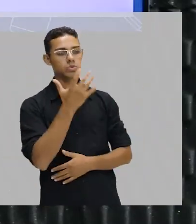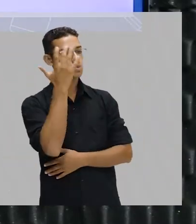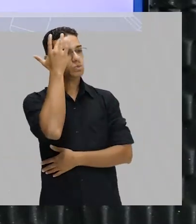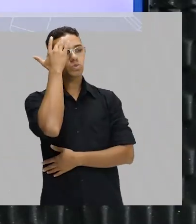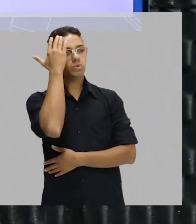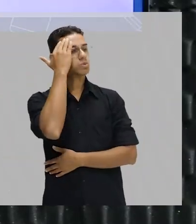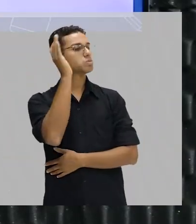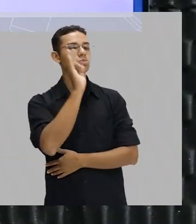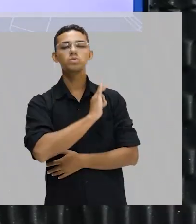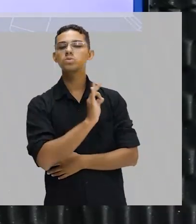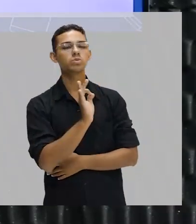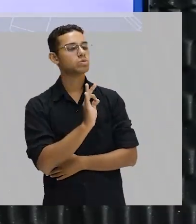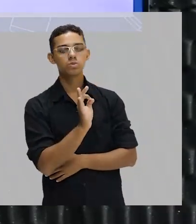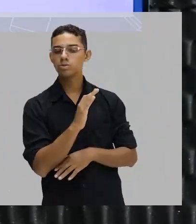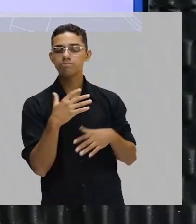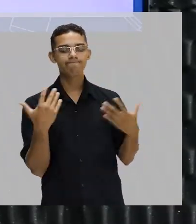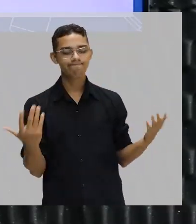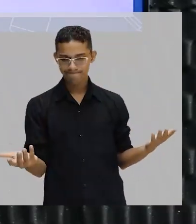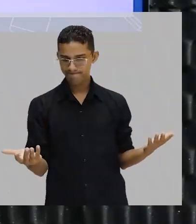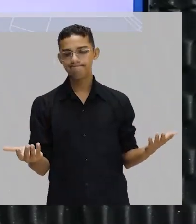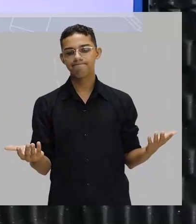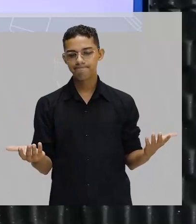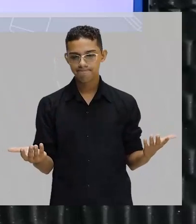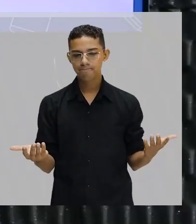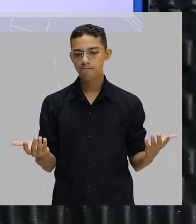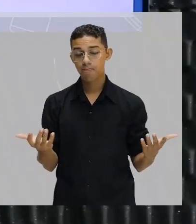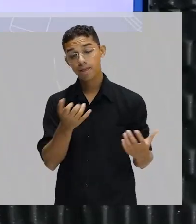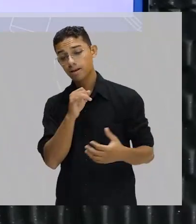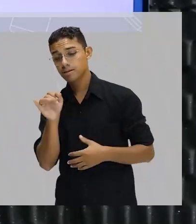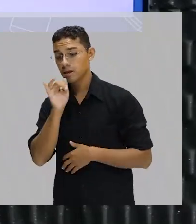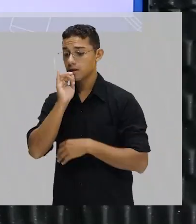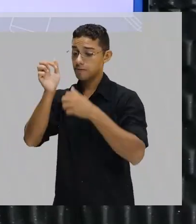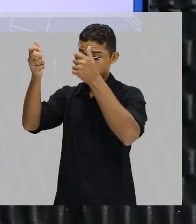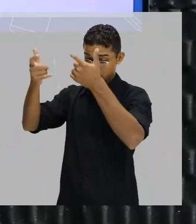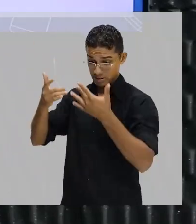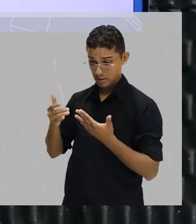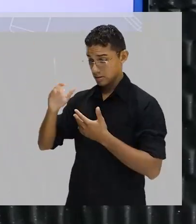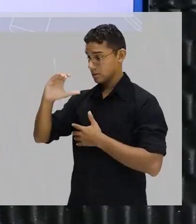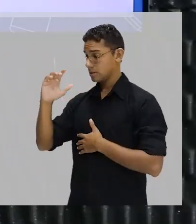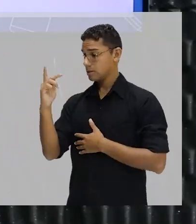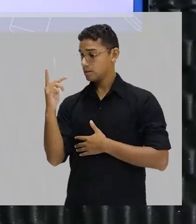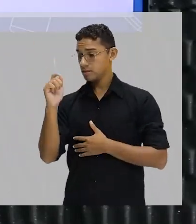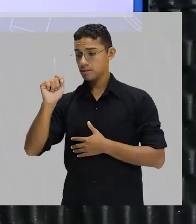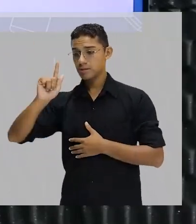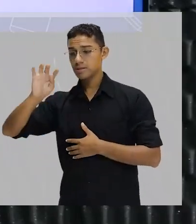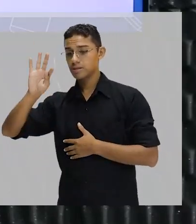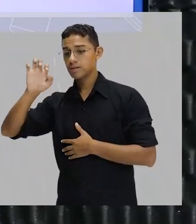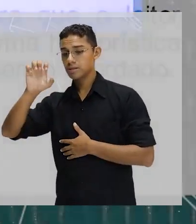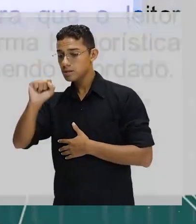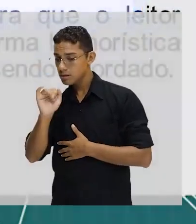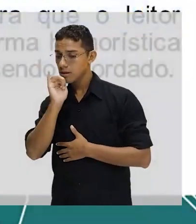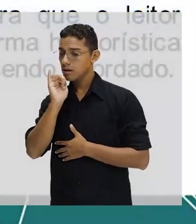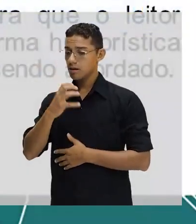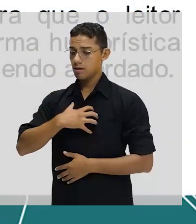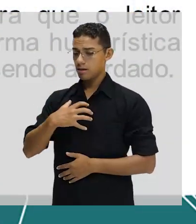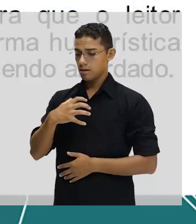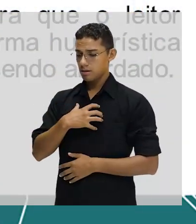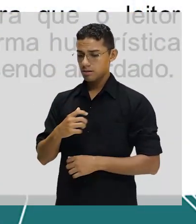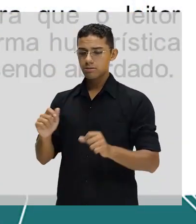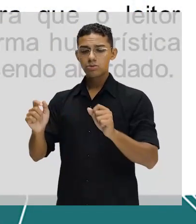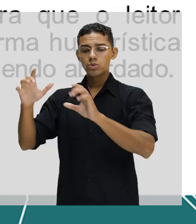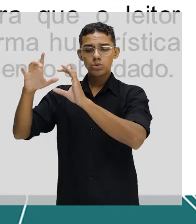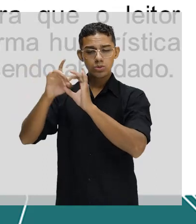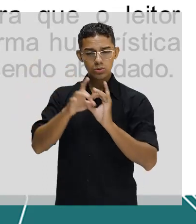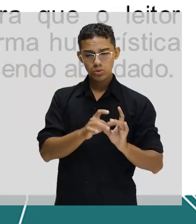interpretação de forma adequada. Quando se trata de charges que retratam algo presente em determinado